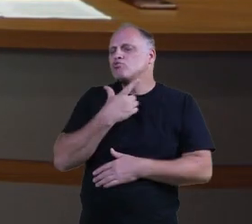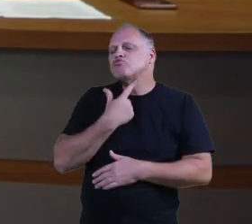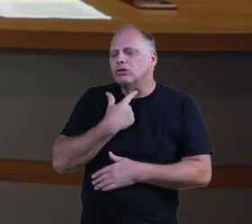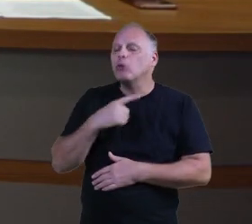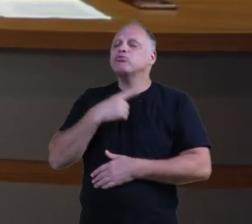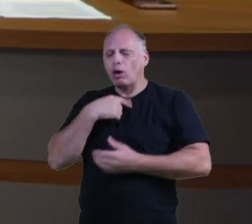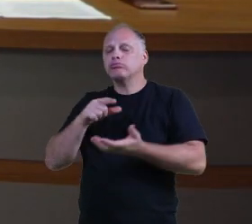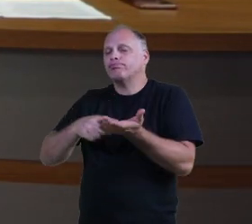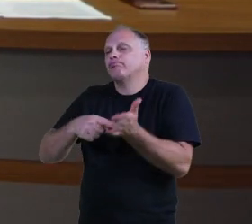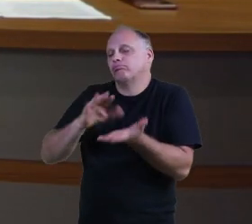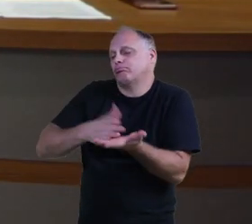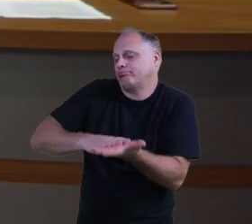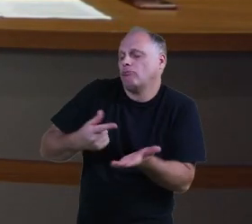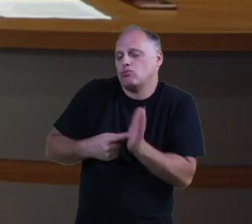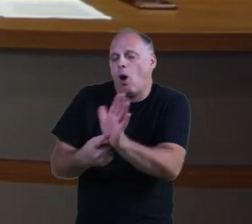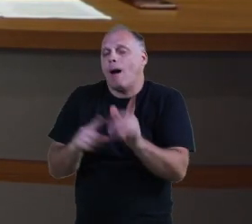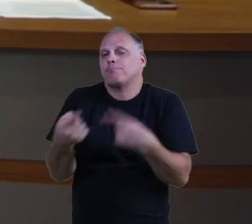com um determinado tempo